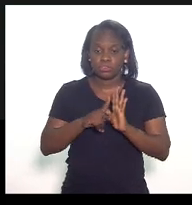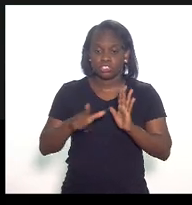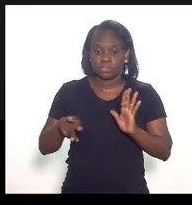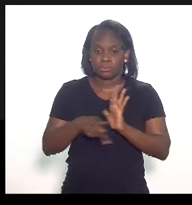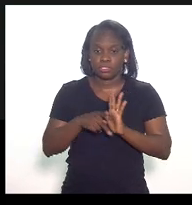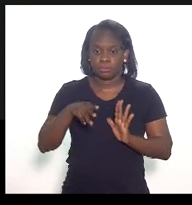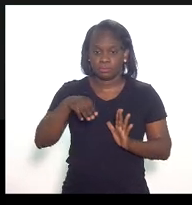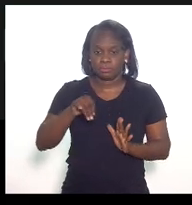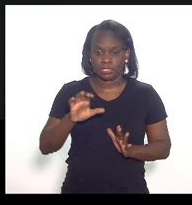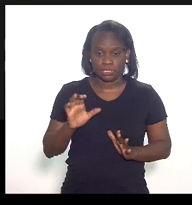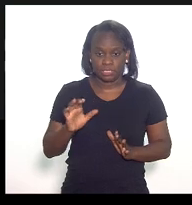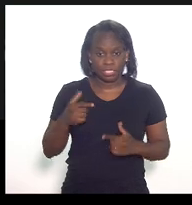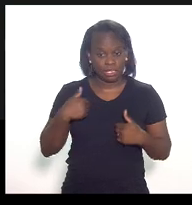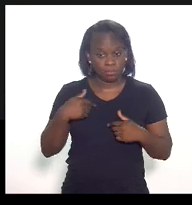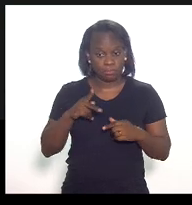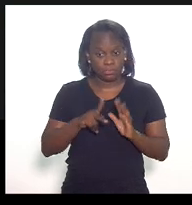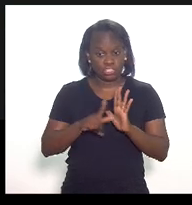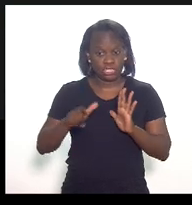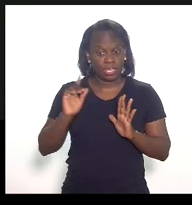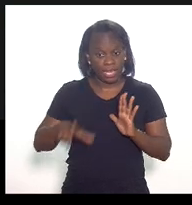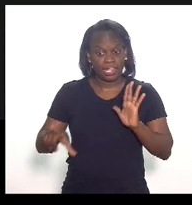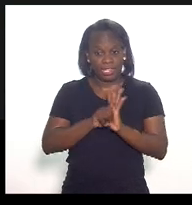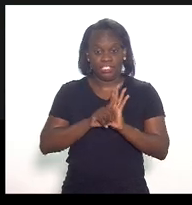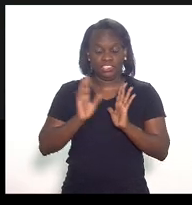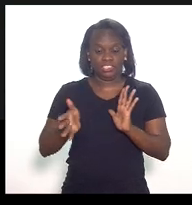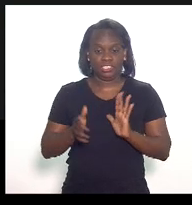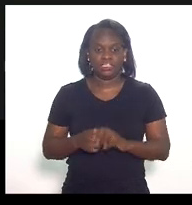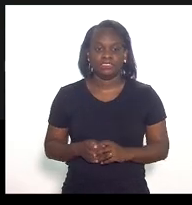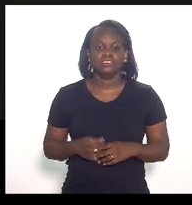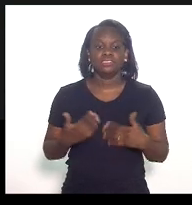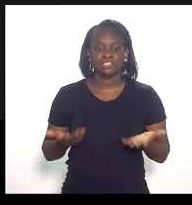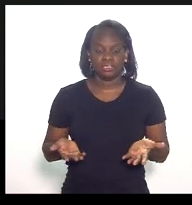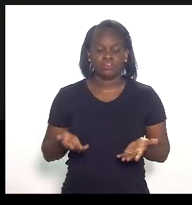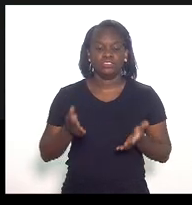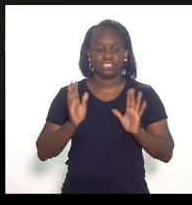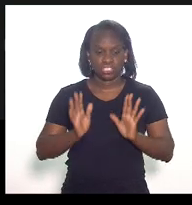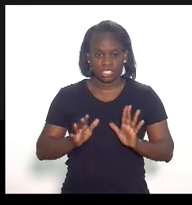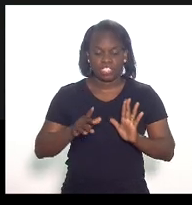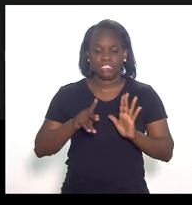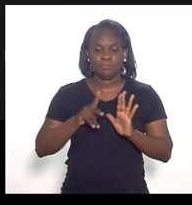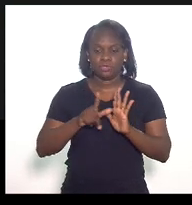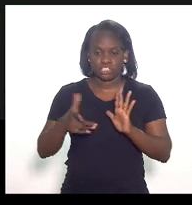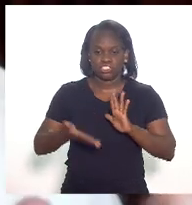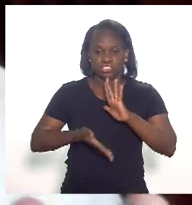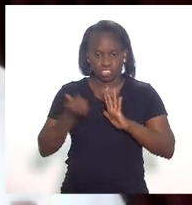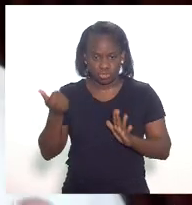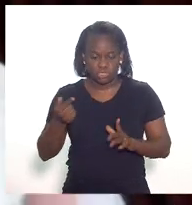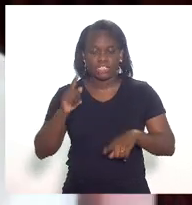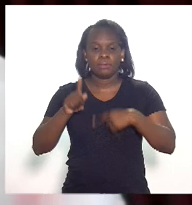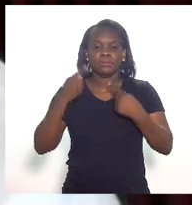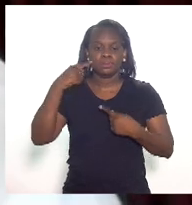pedir. Um projeto, não, uma lei. Uma lei. Como o projeto já foi alterado, como o projeto foi retirado de pauta, volta em